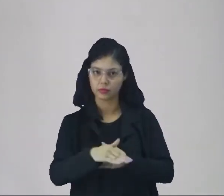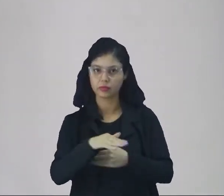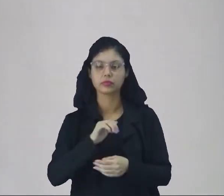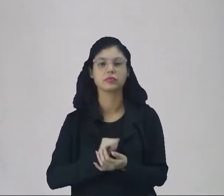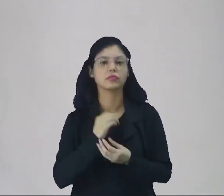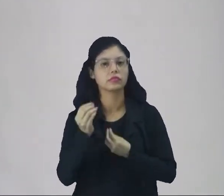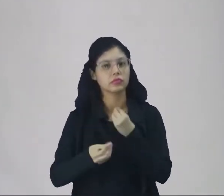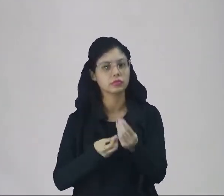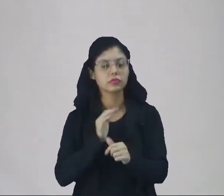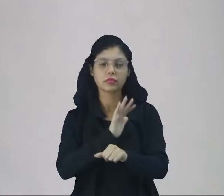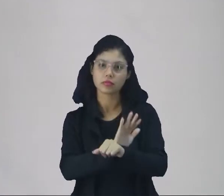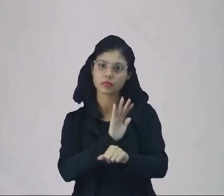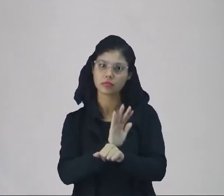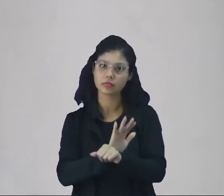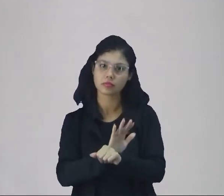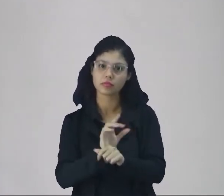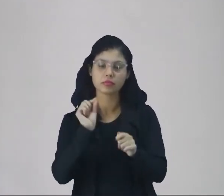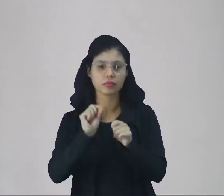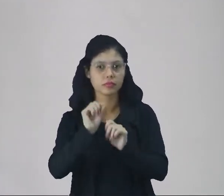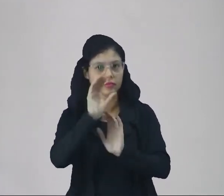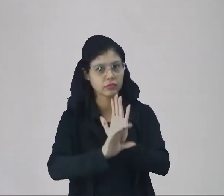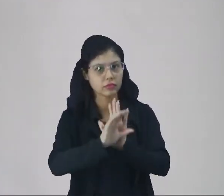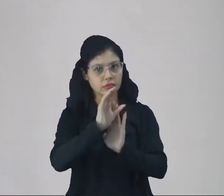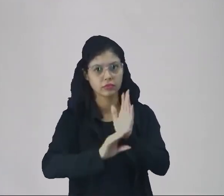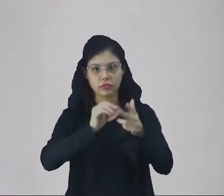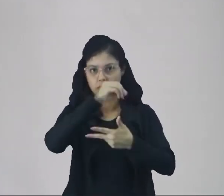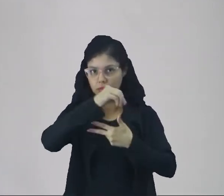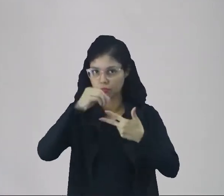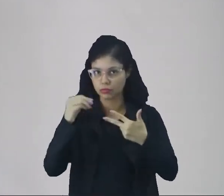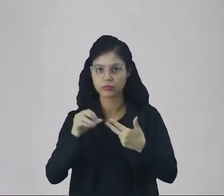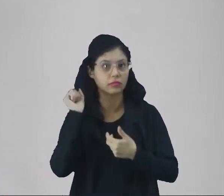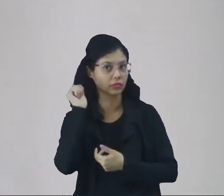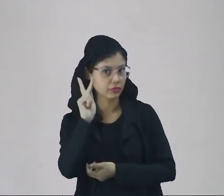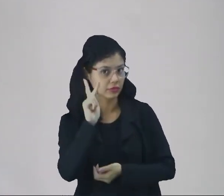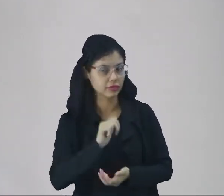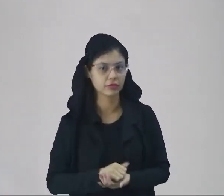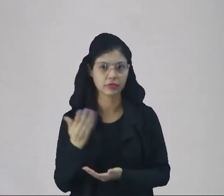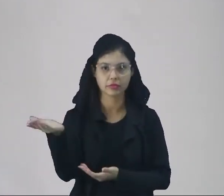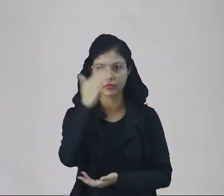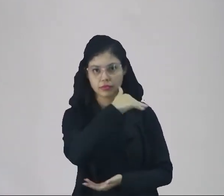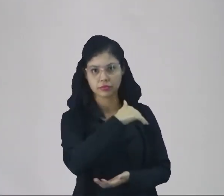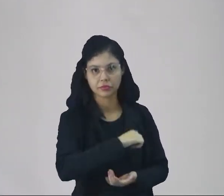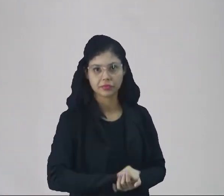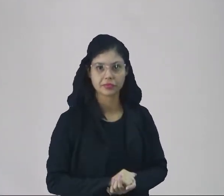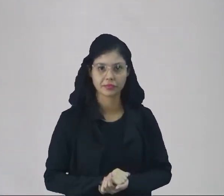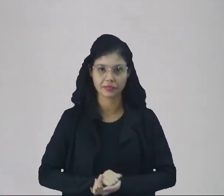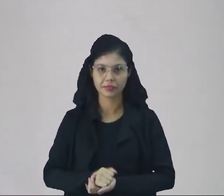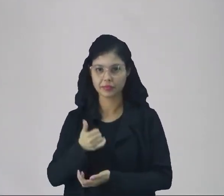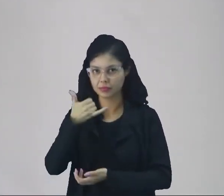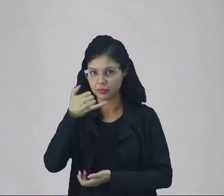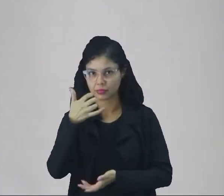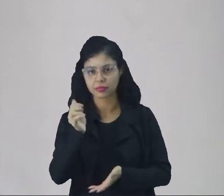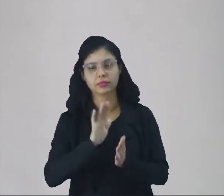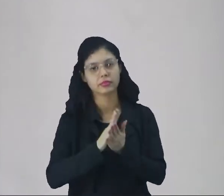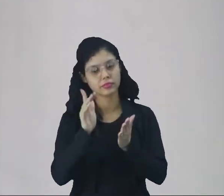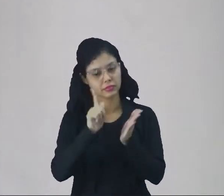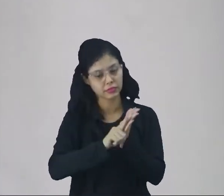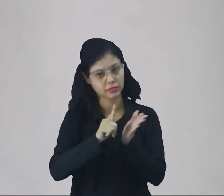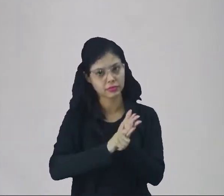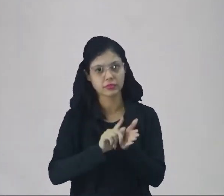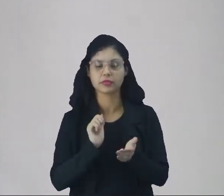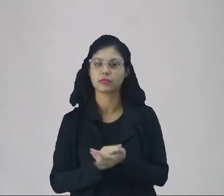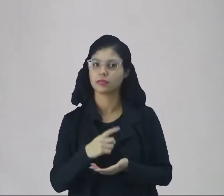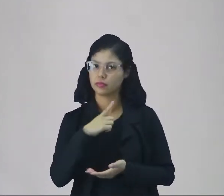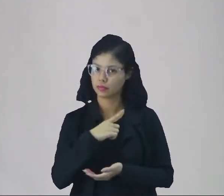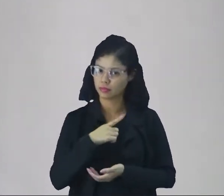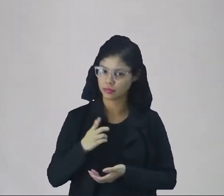como é que eu posso te orientar em relação a esse conteúdo para o Enem. Beleza? Então vem comigo, pega a caneta, pega papel, dá